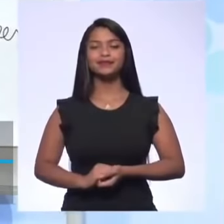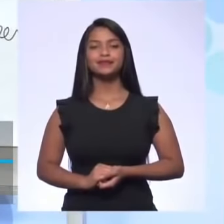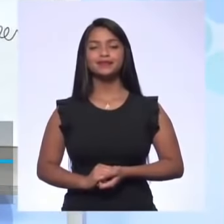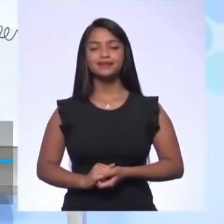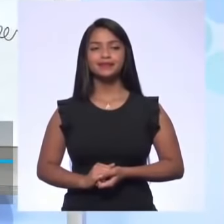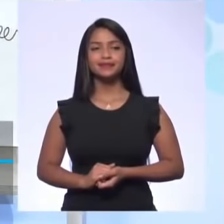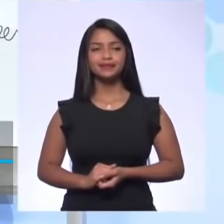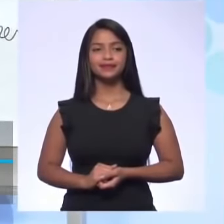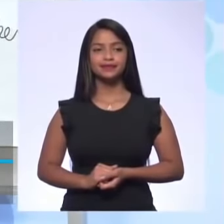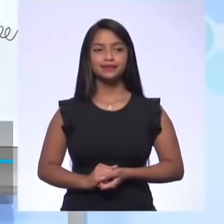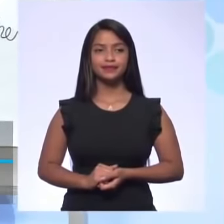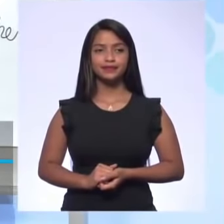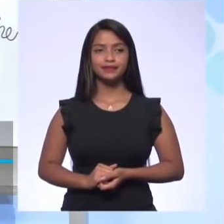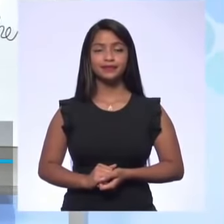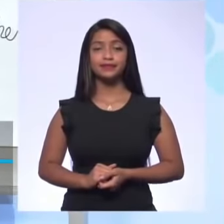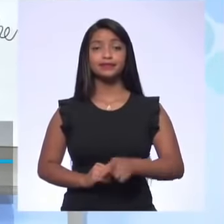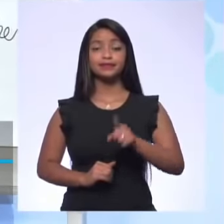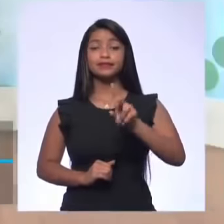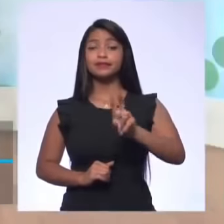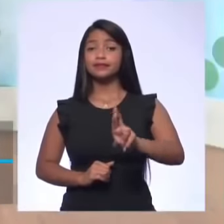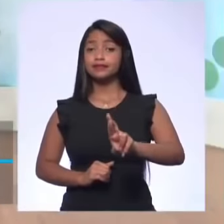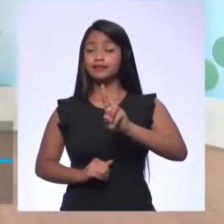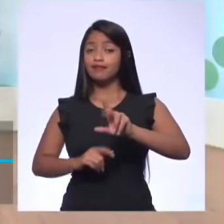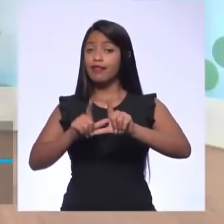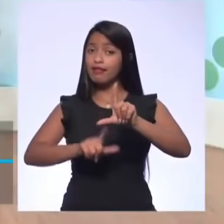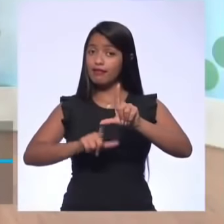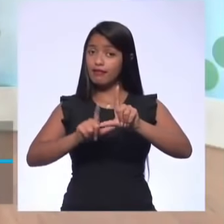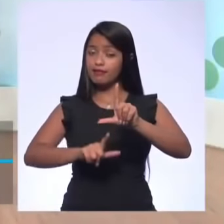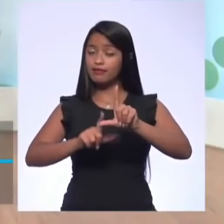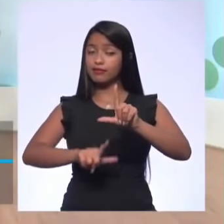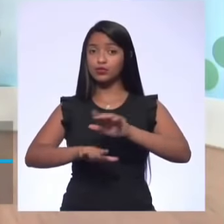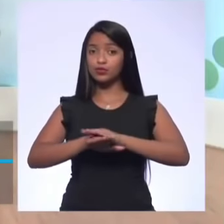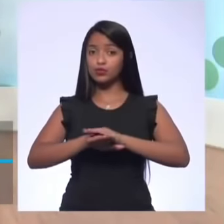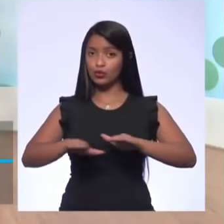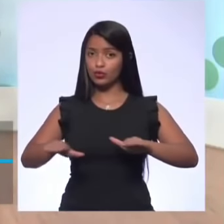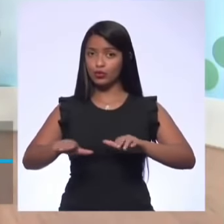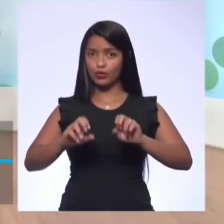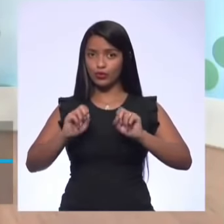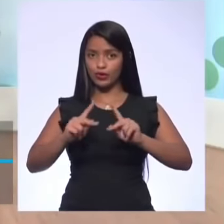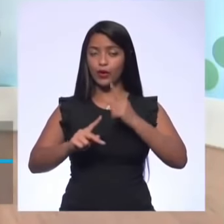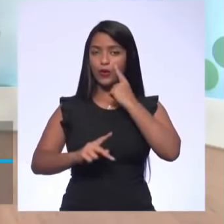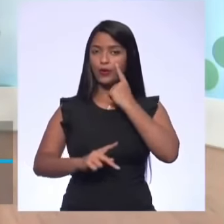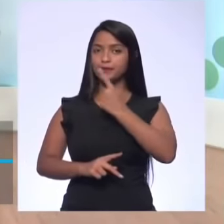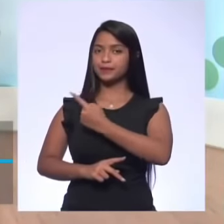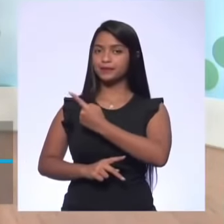vai colocar só a letra, tá? Então, você vai colocar aqui, olha, vou passar por aqui.